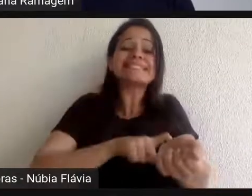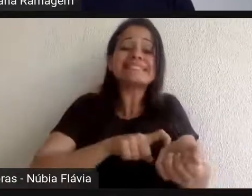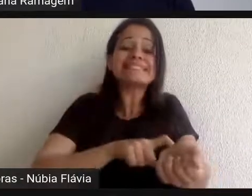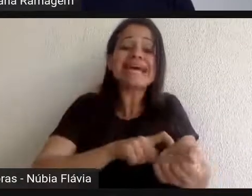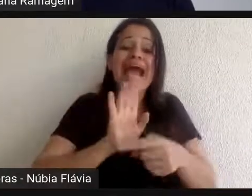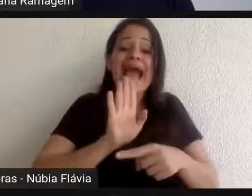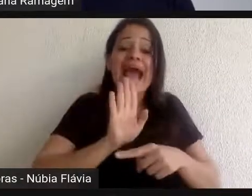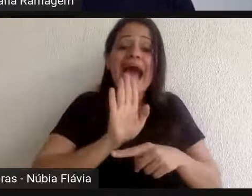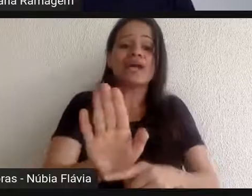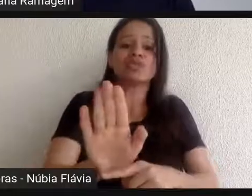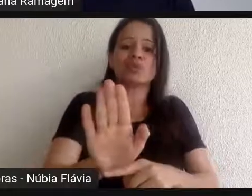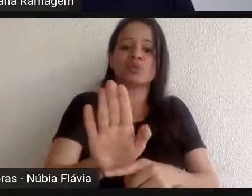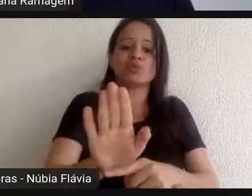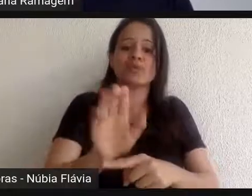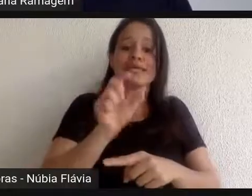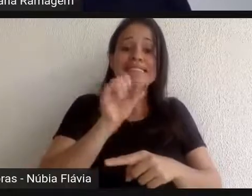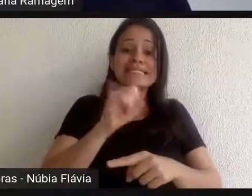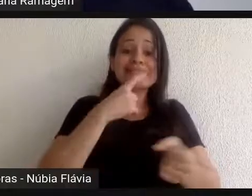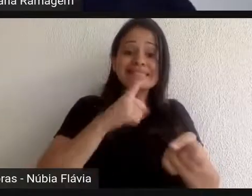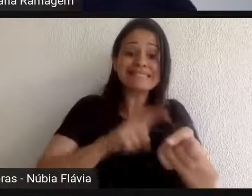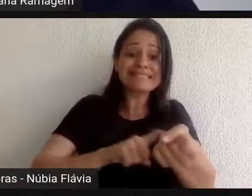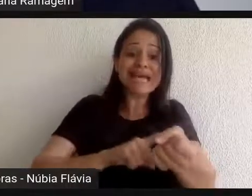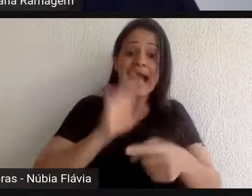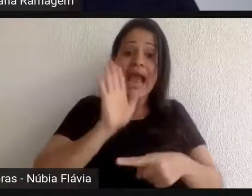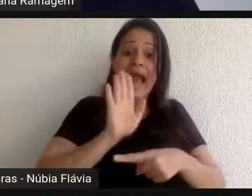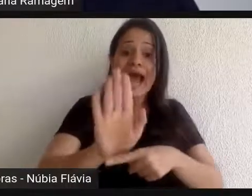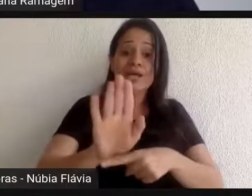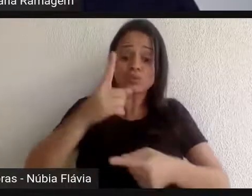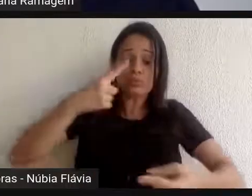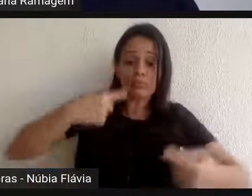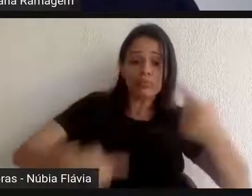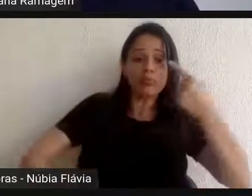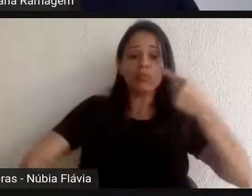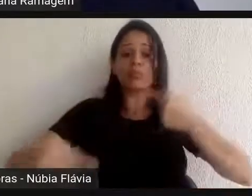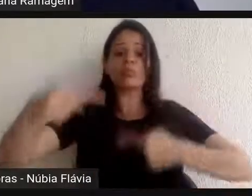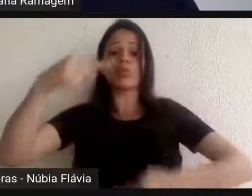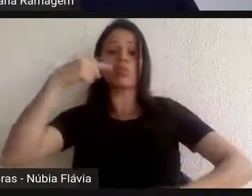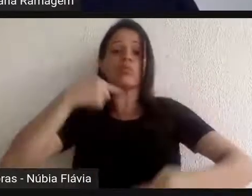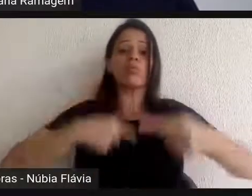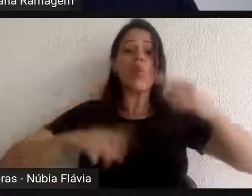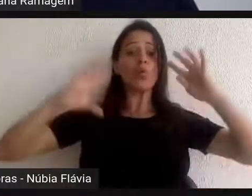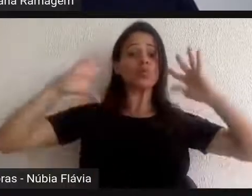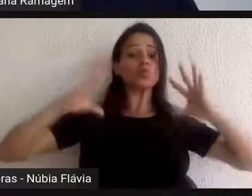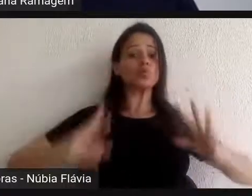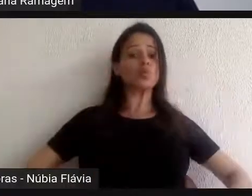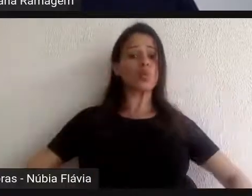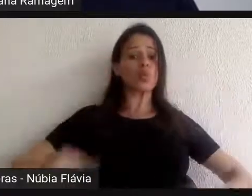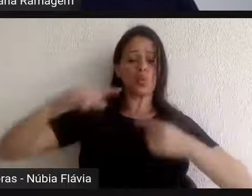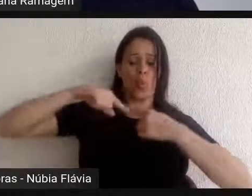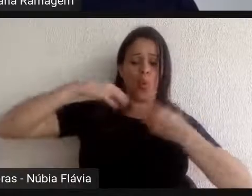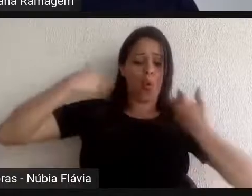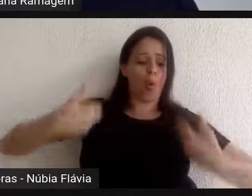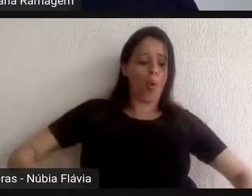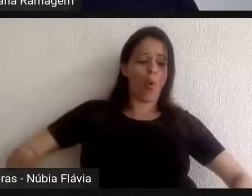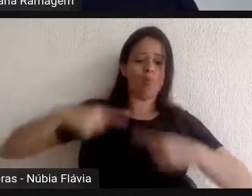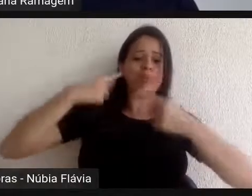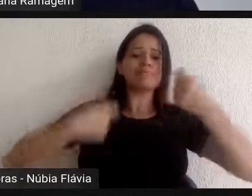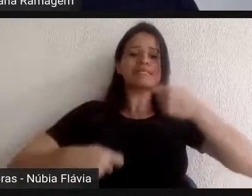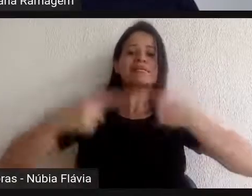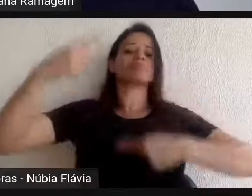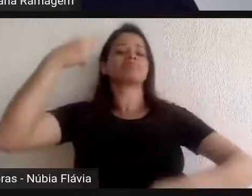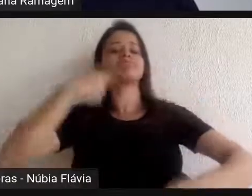glóbulos brancos? É no sangue. E para o sangue poder visitar todas as partes do seu corpo,